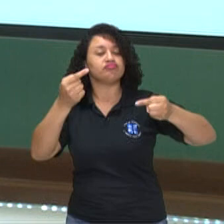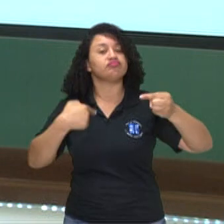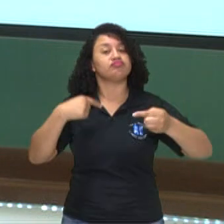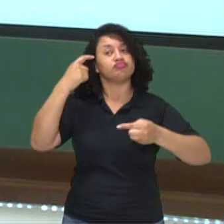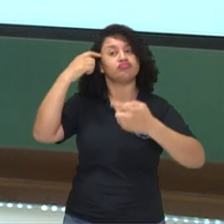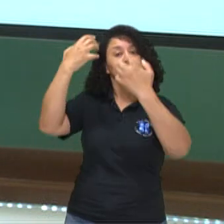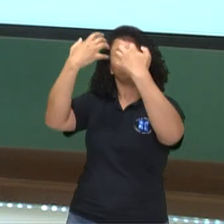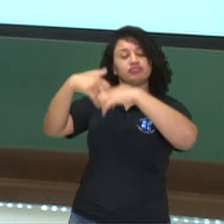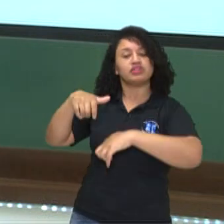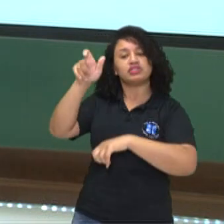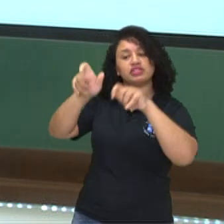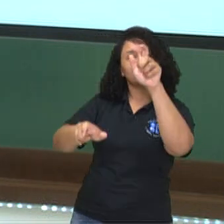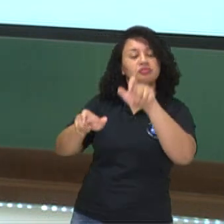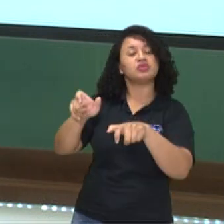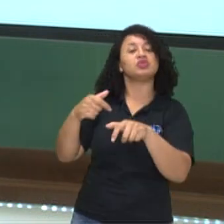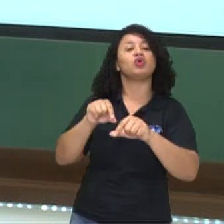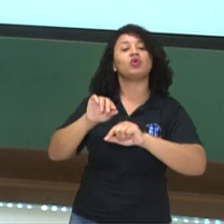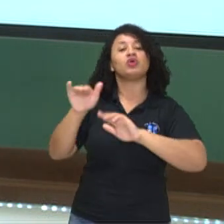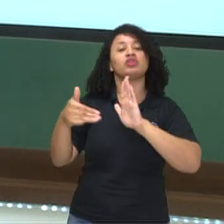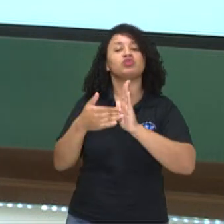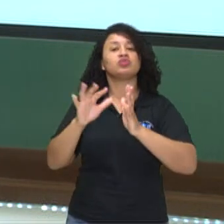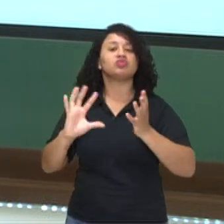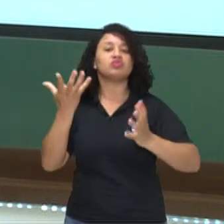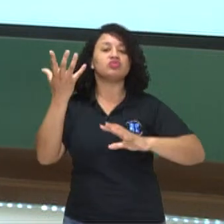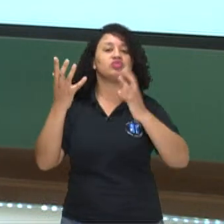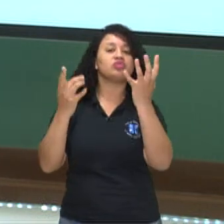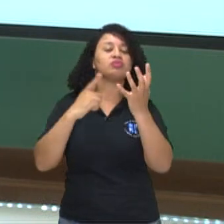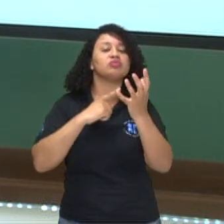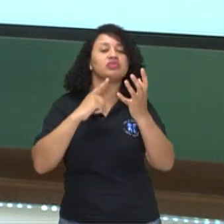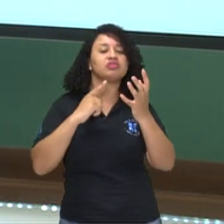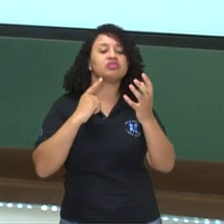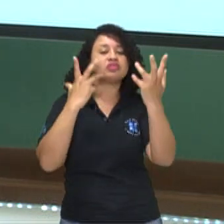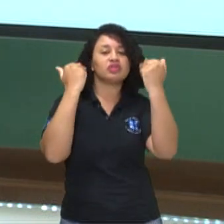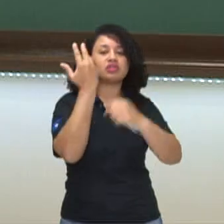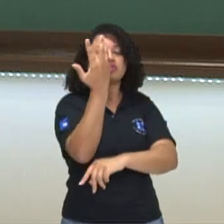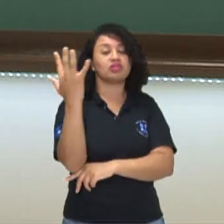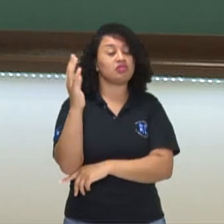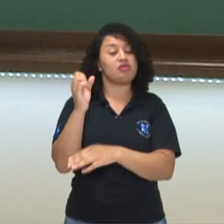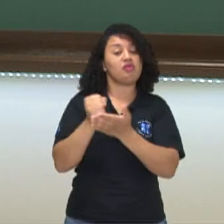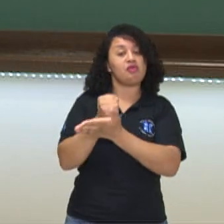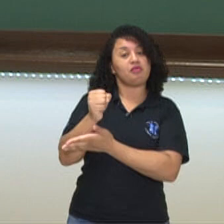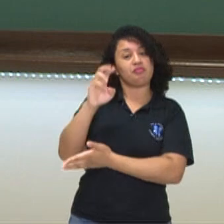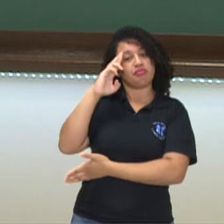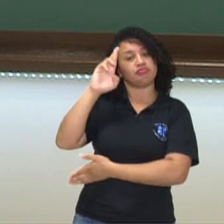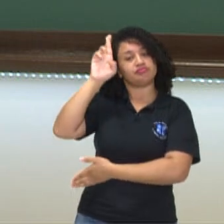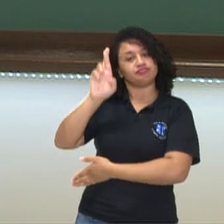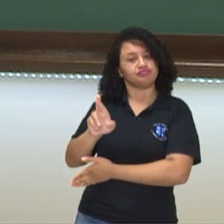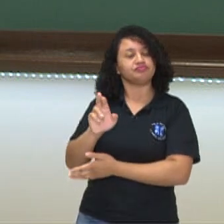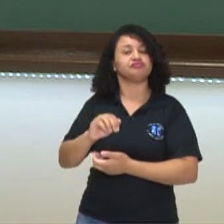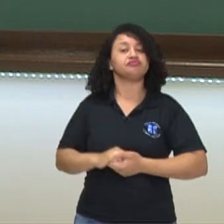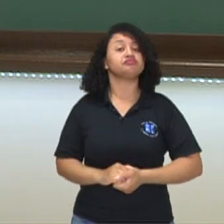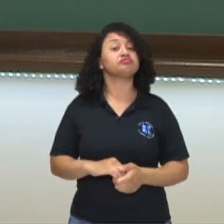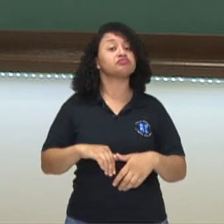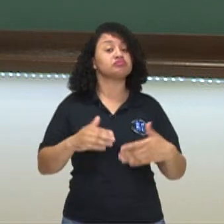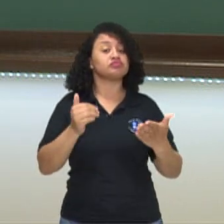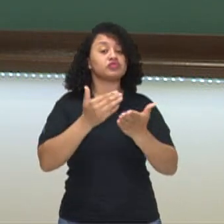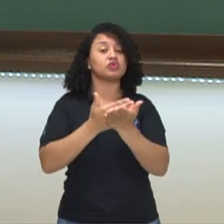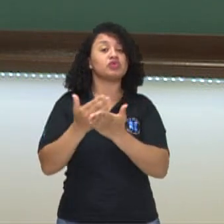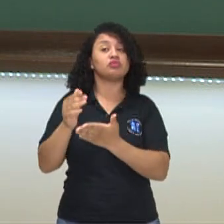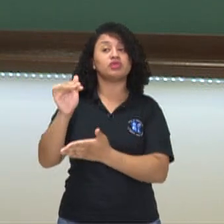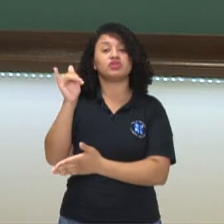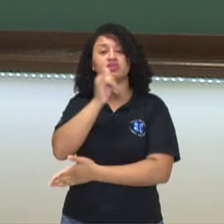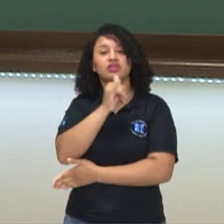vamos pensar, né, os fenômenos na natureza a partir da razão. Começou na Itália, né? Então a Itália ali era a porta